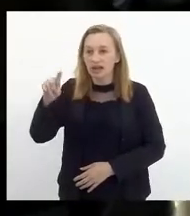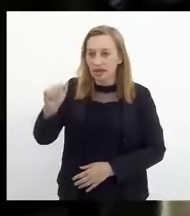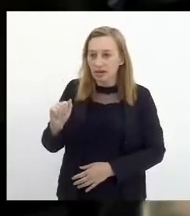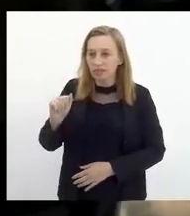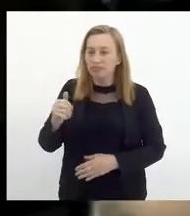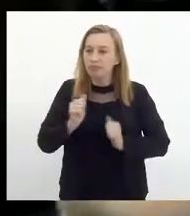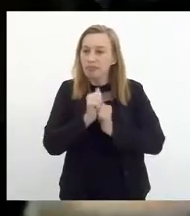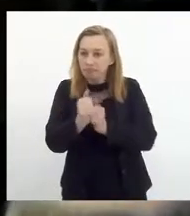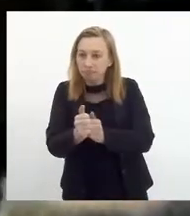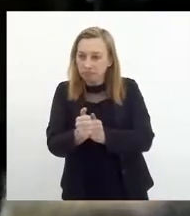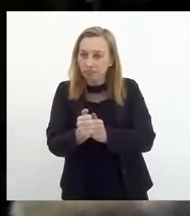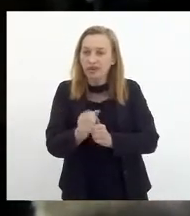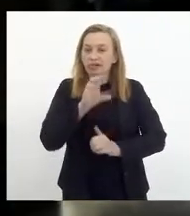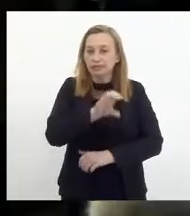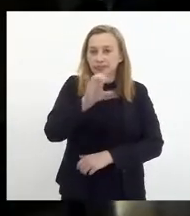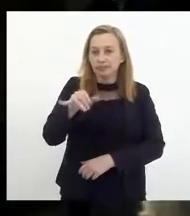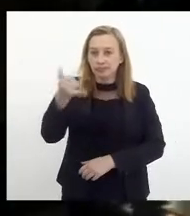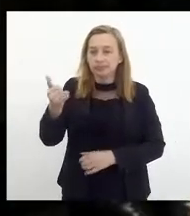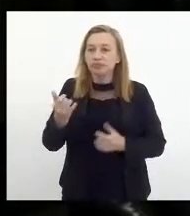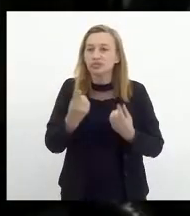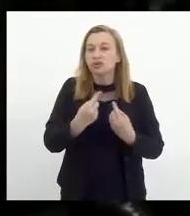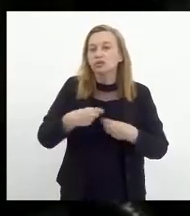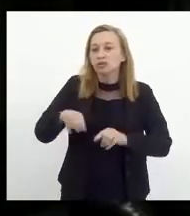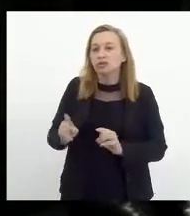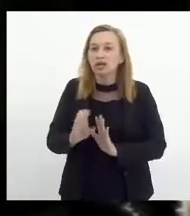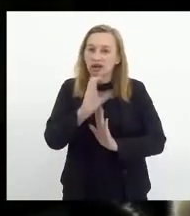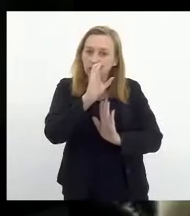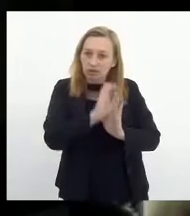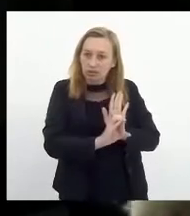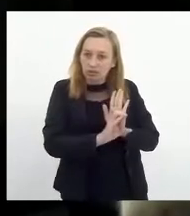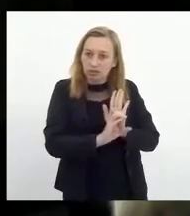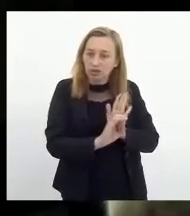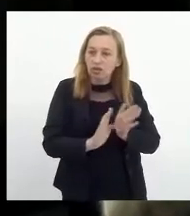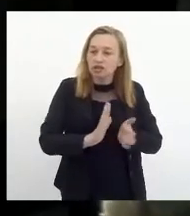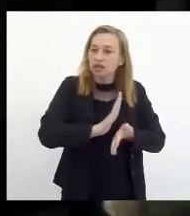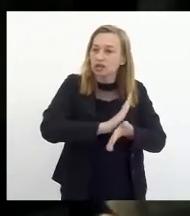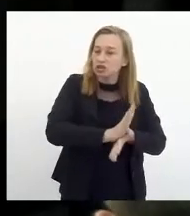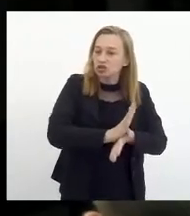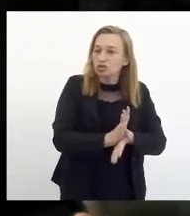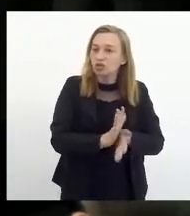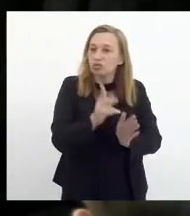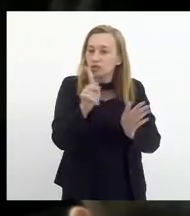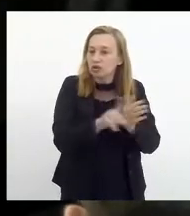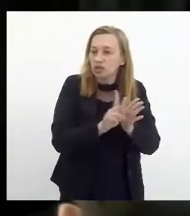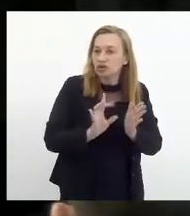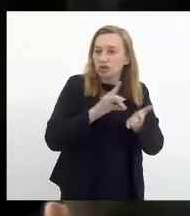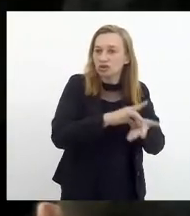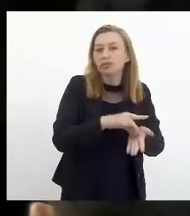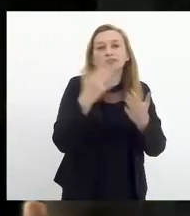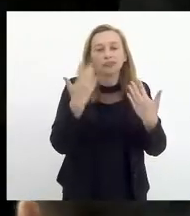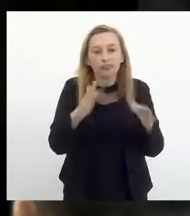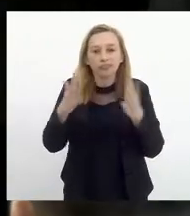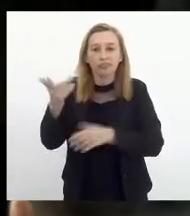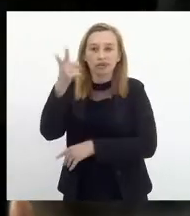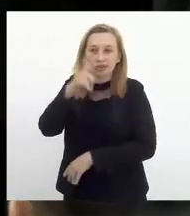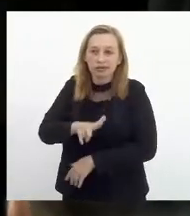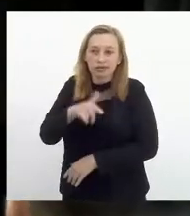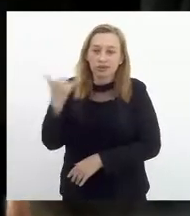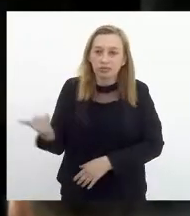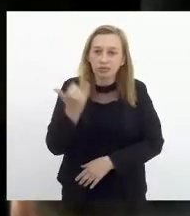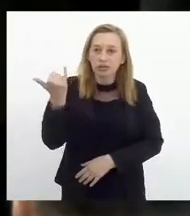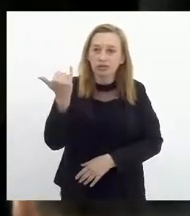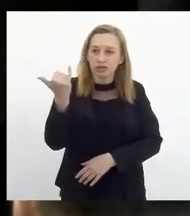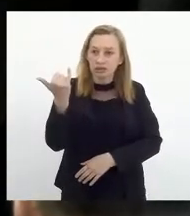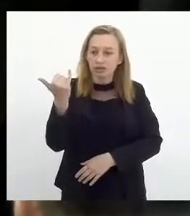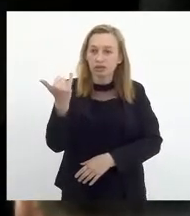acompanhar o parecer da CCJ, contrário às emendas que destruíam o projeto original, saudando novamente essa importante